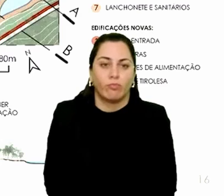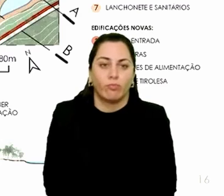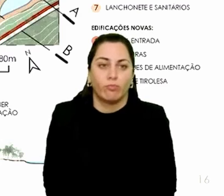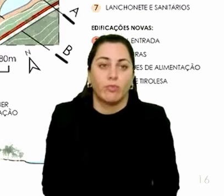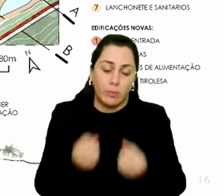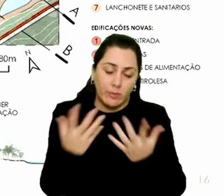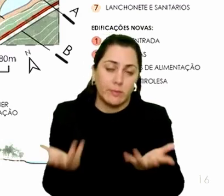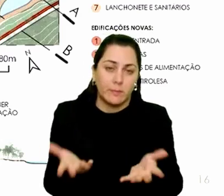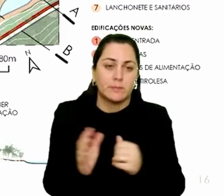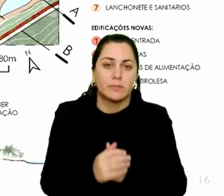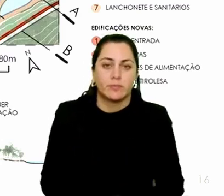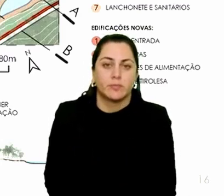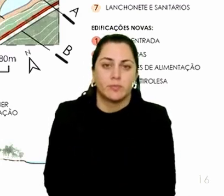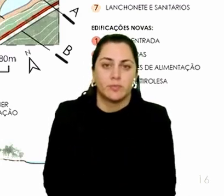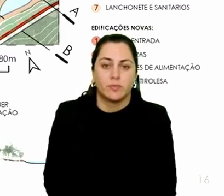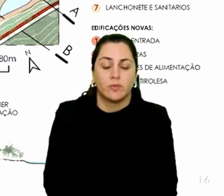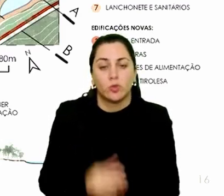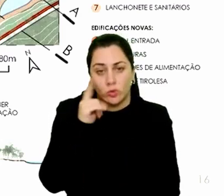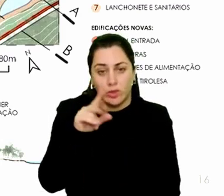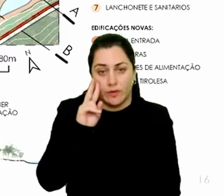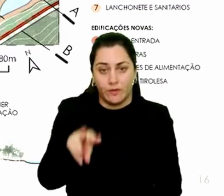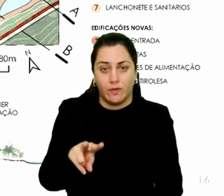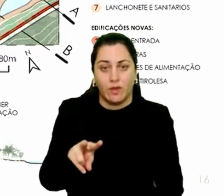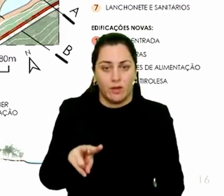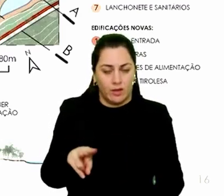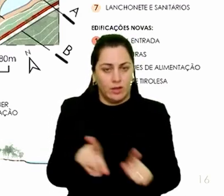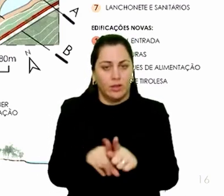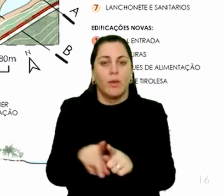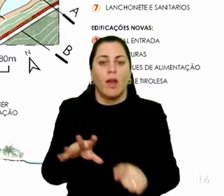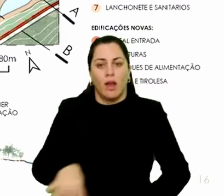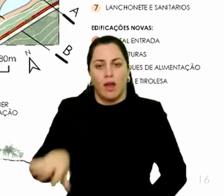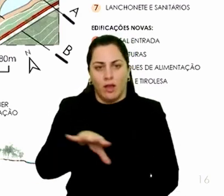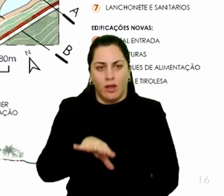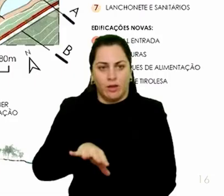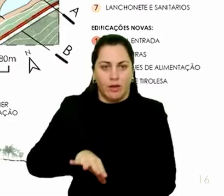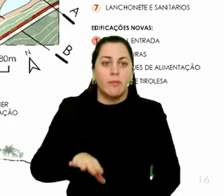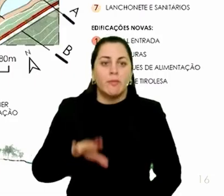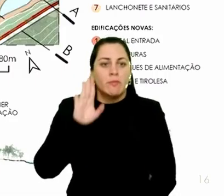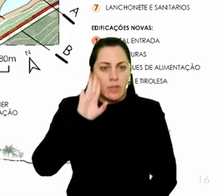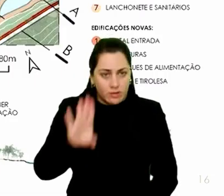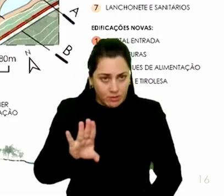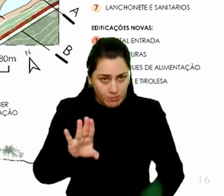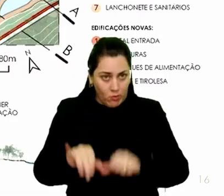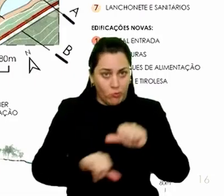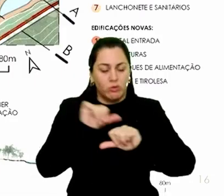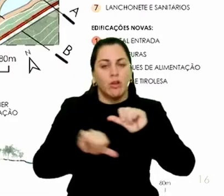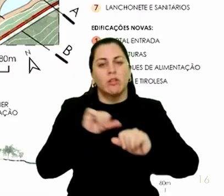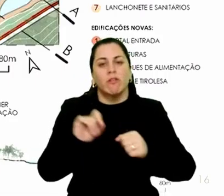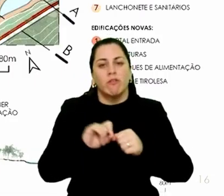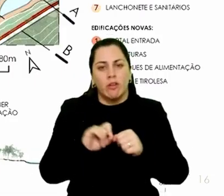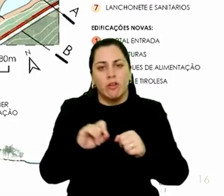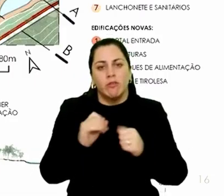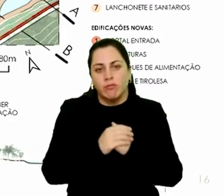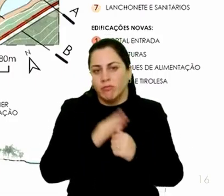E, bom, então, aí vocês podem ver um recorte da área onde houve as principais intervenções, que seria, como eu disse,